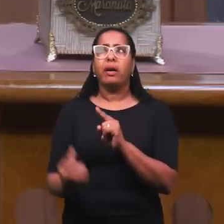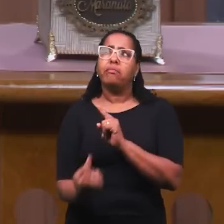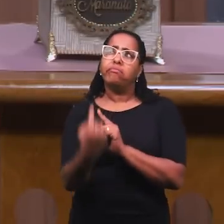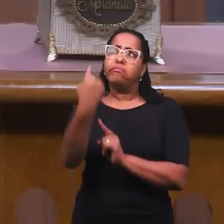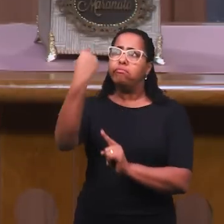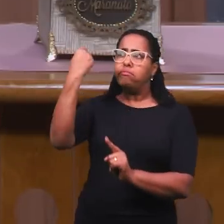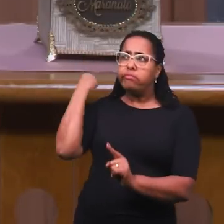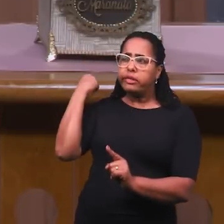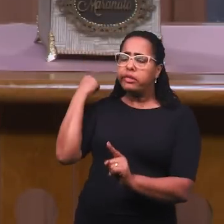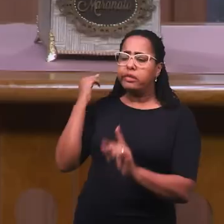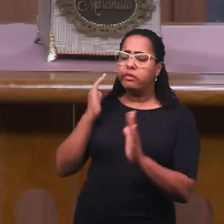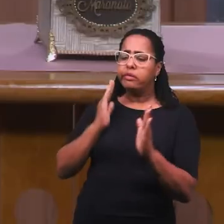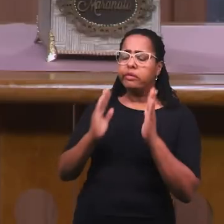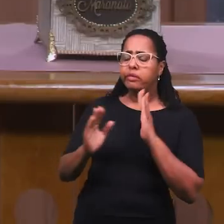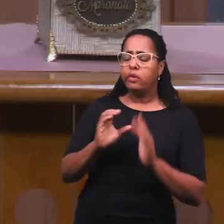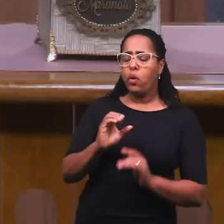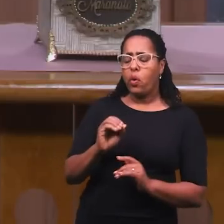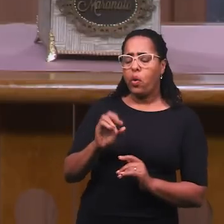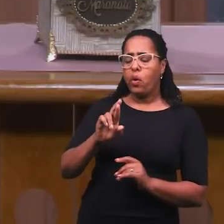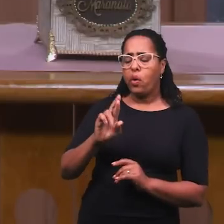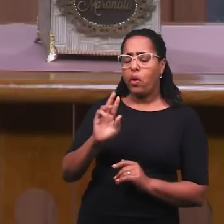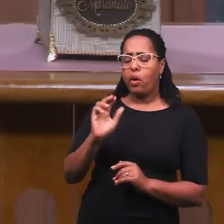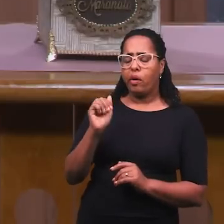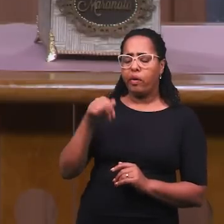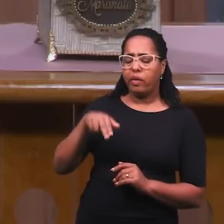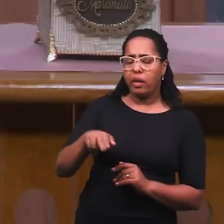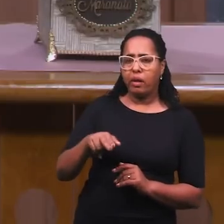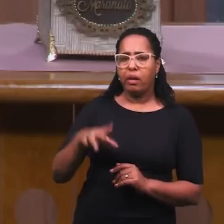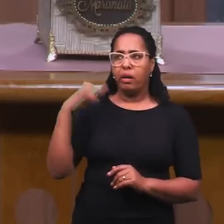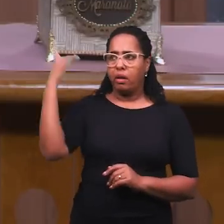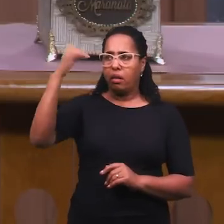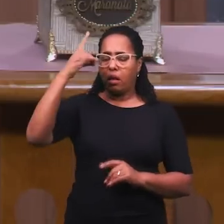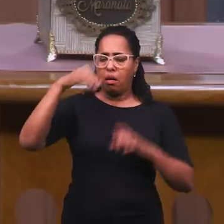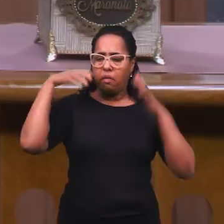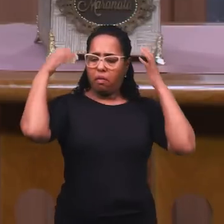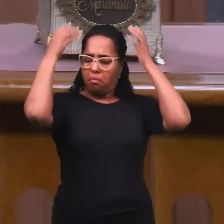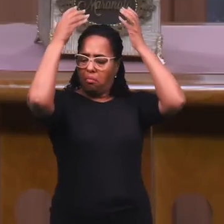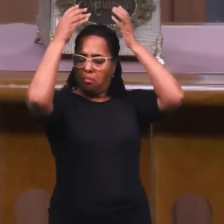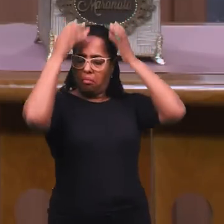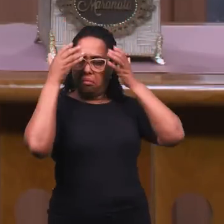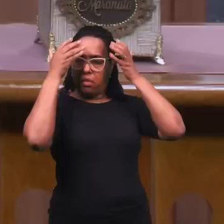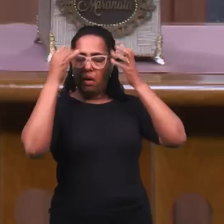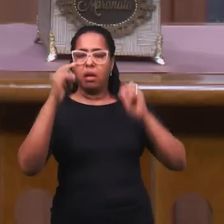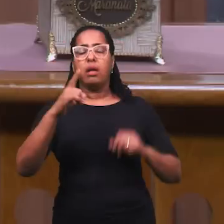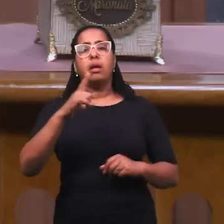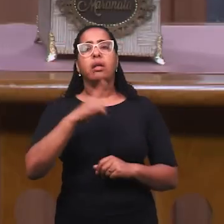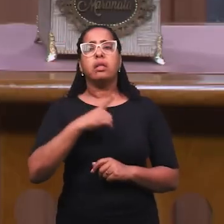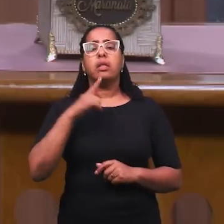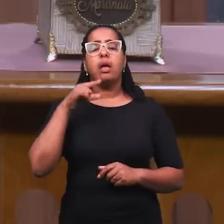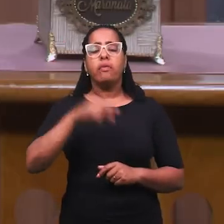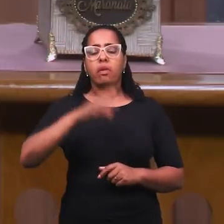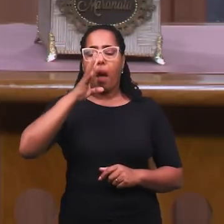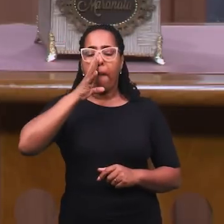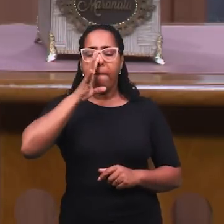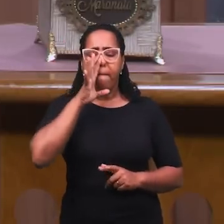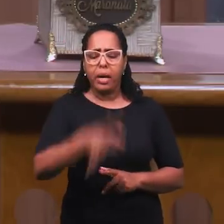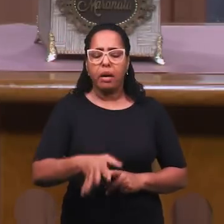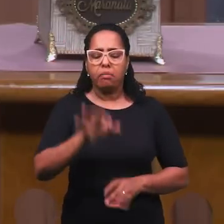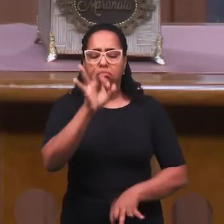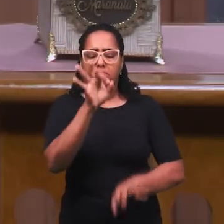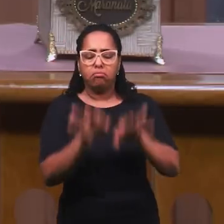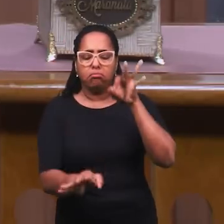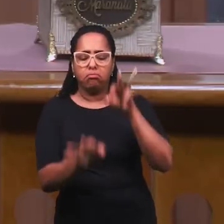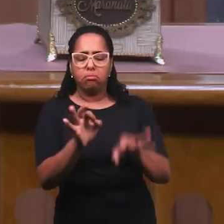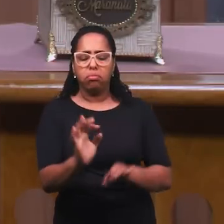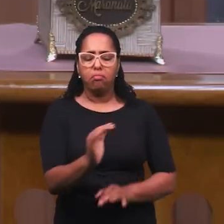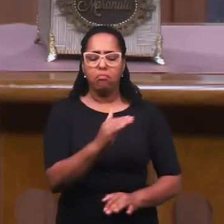porque naqueles dias, no dia de Ornã, Davi reinava e houve ali um grande